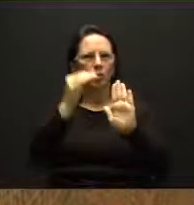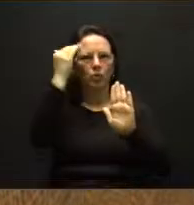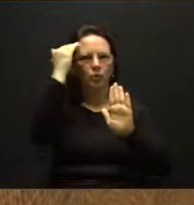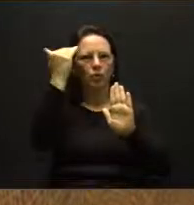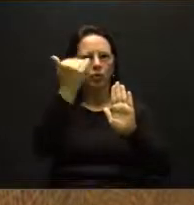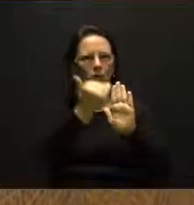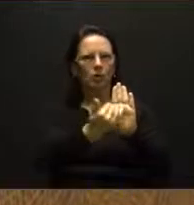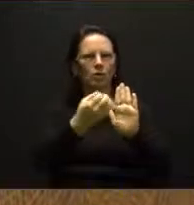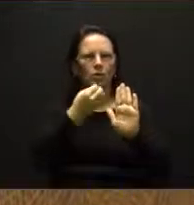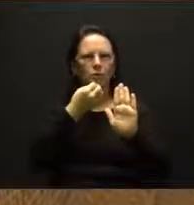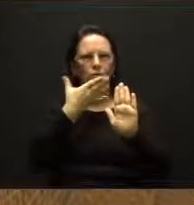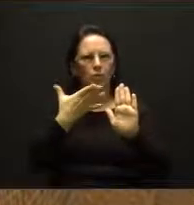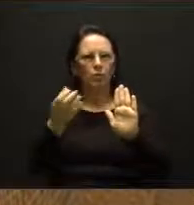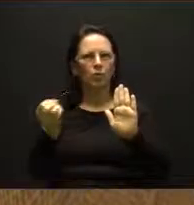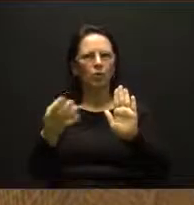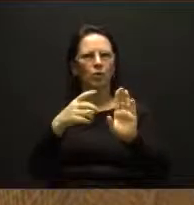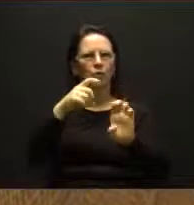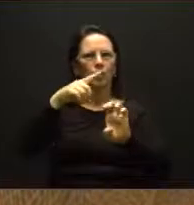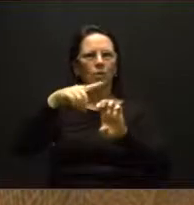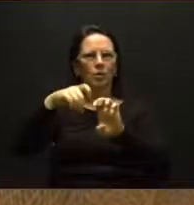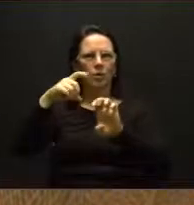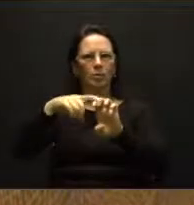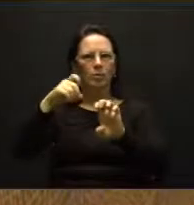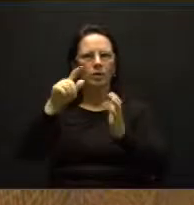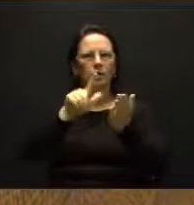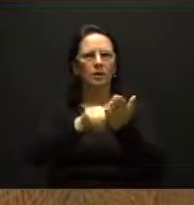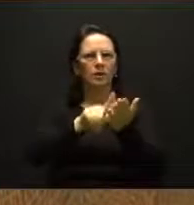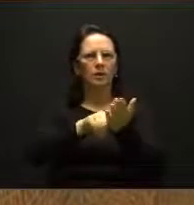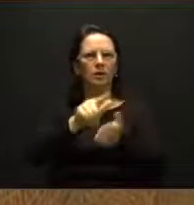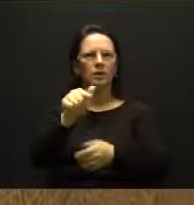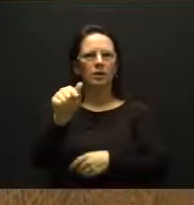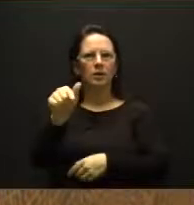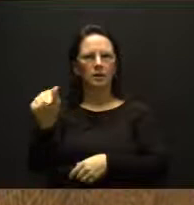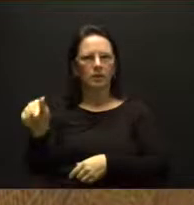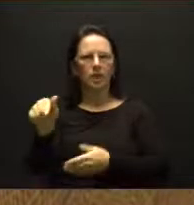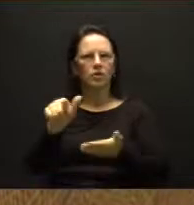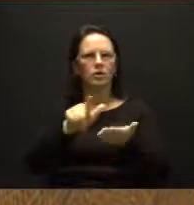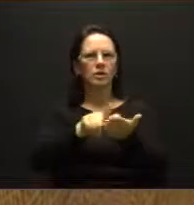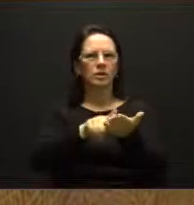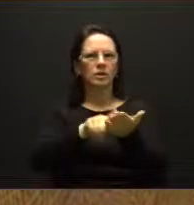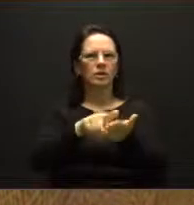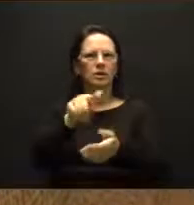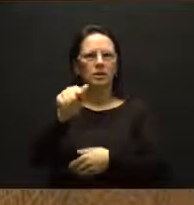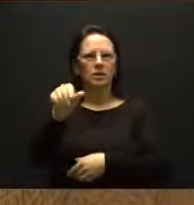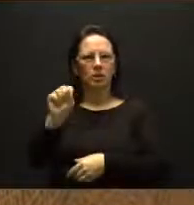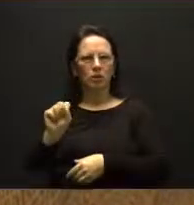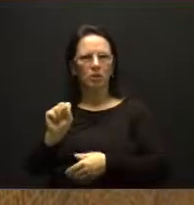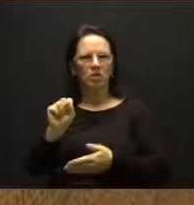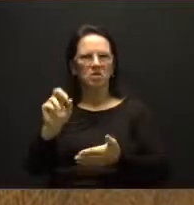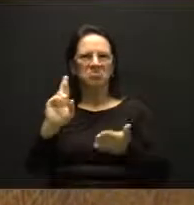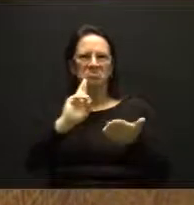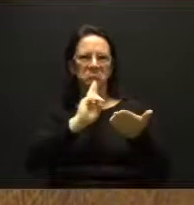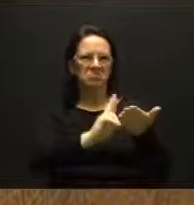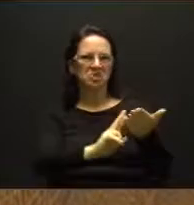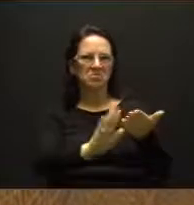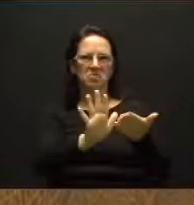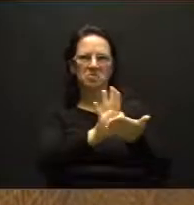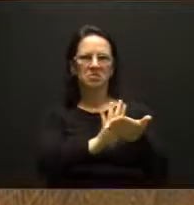empreendedor municipal foi a 77 78 não respondida até a presente data e